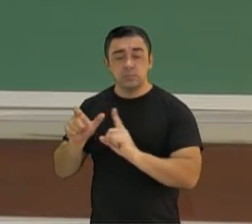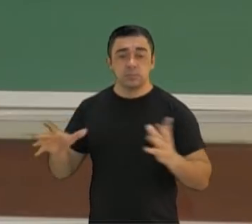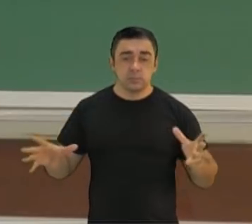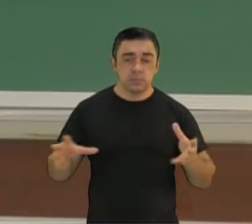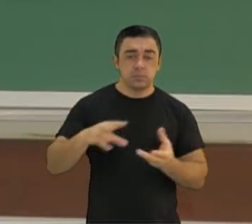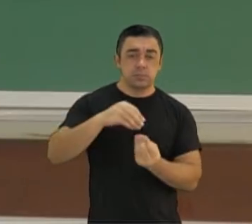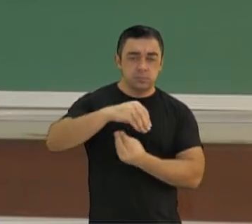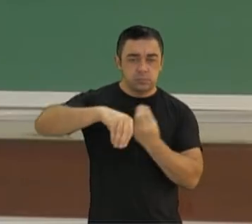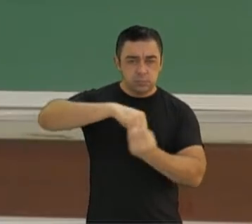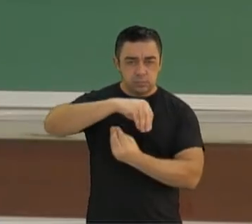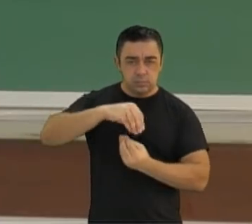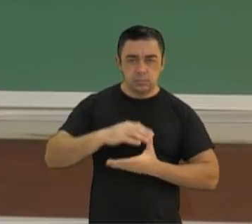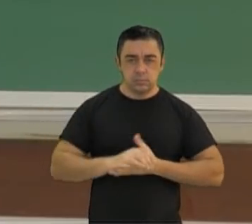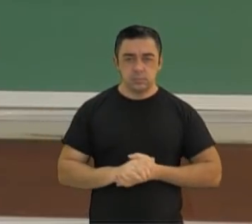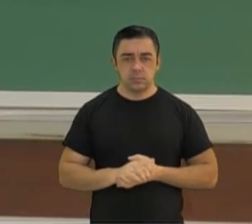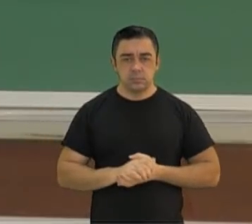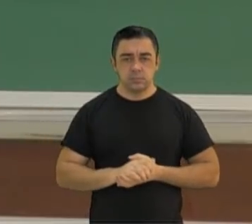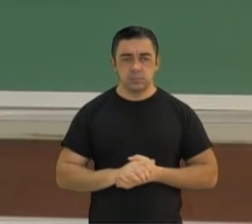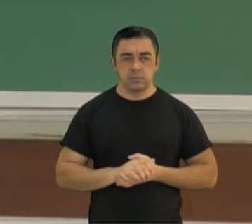misturadas.